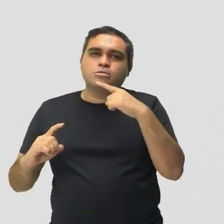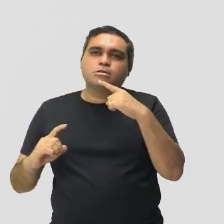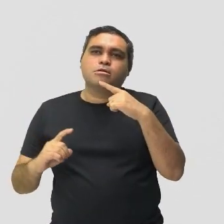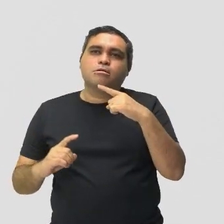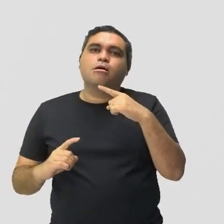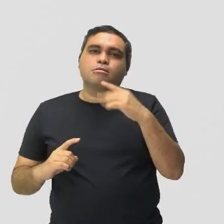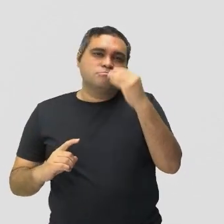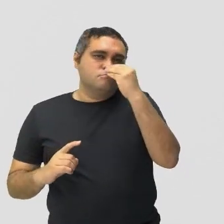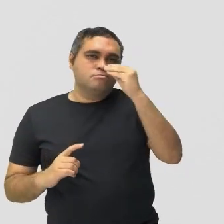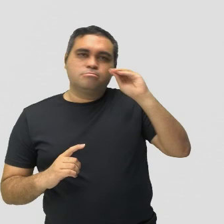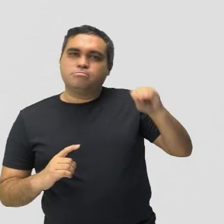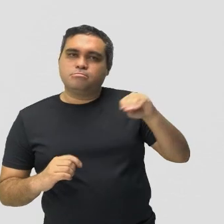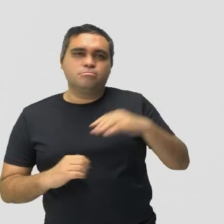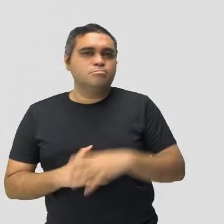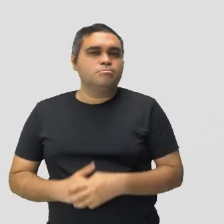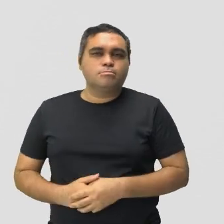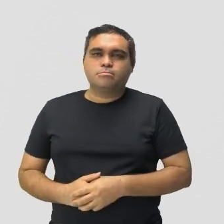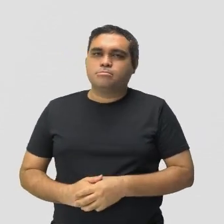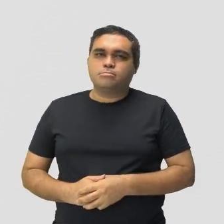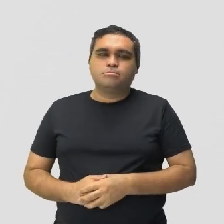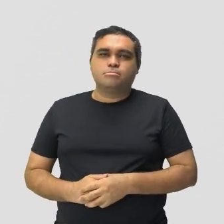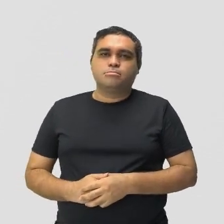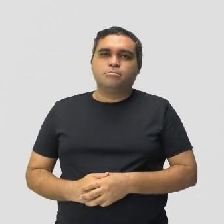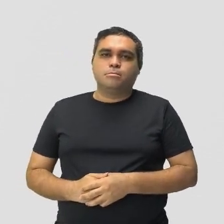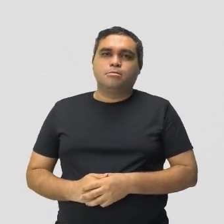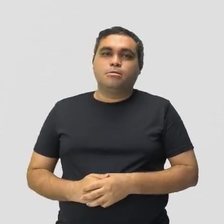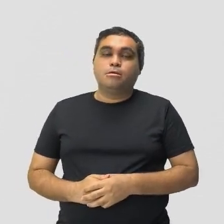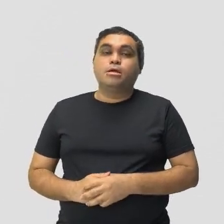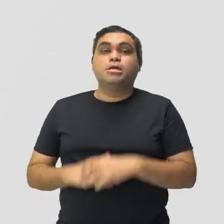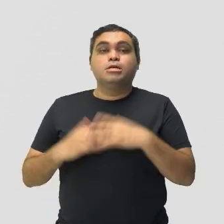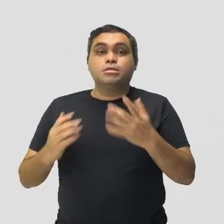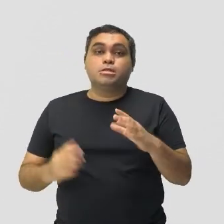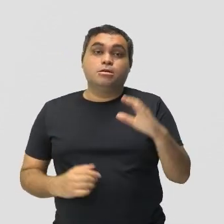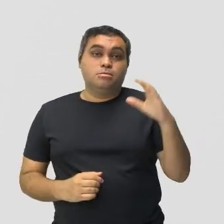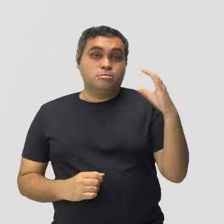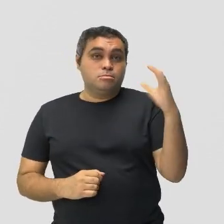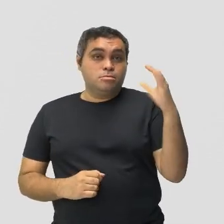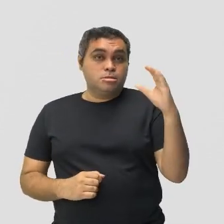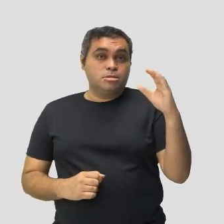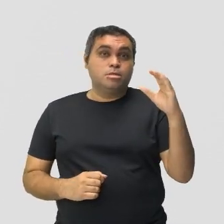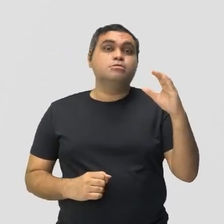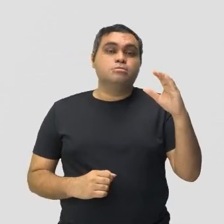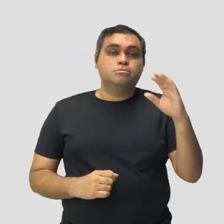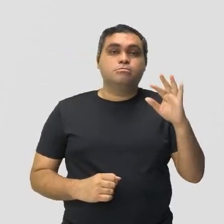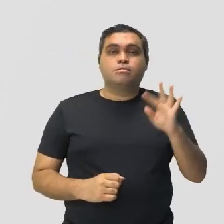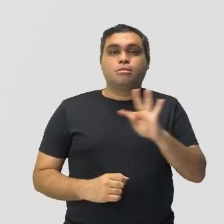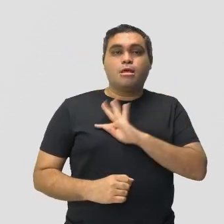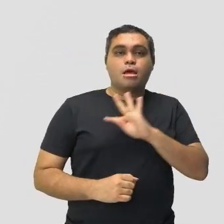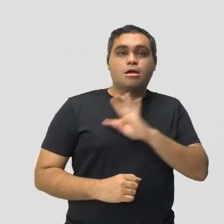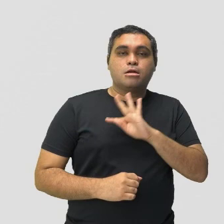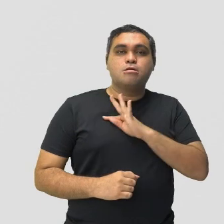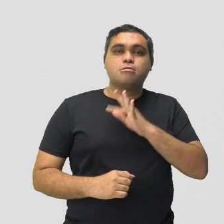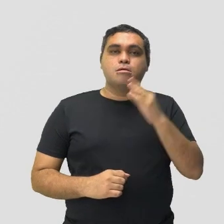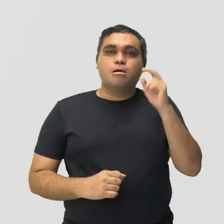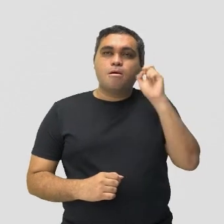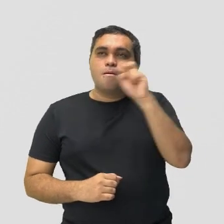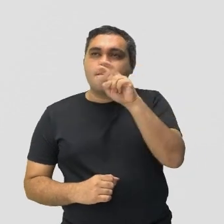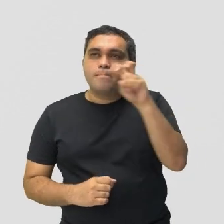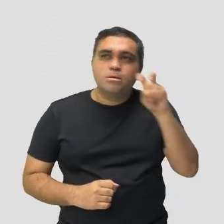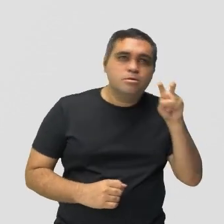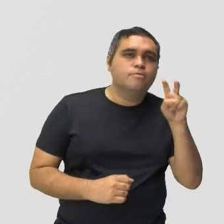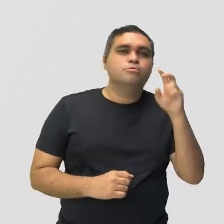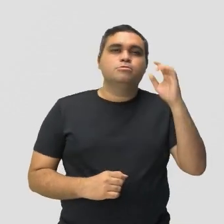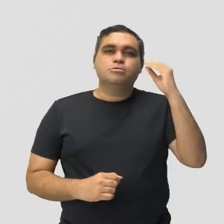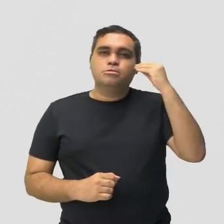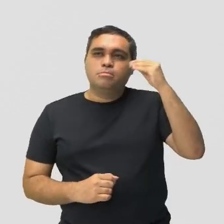essa possibilidade. A ciência vai trabalhar com a técnica, com a observação, com a